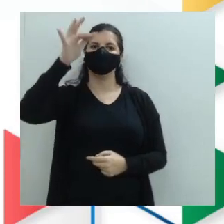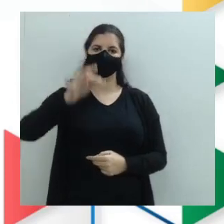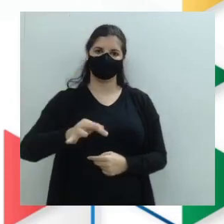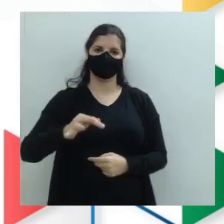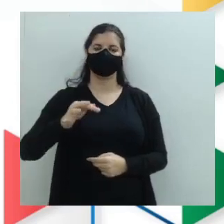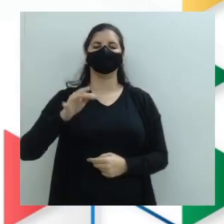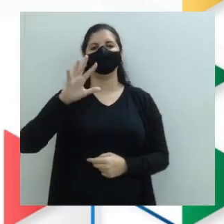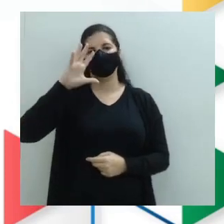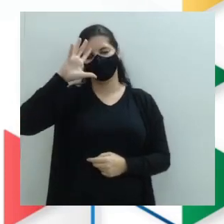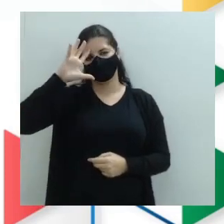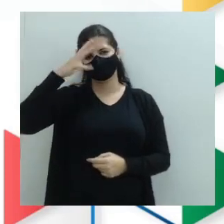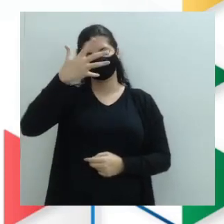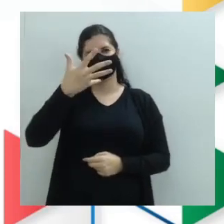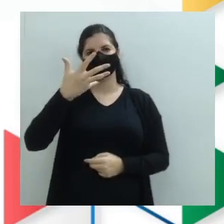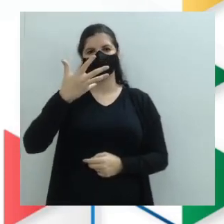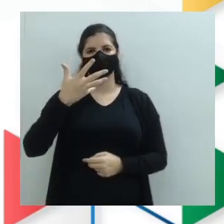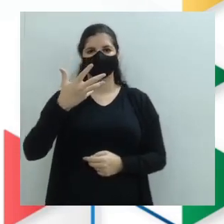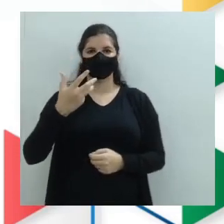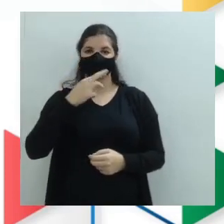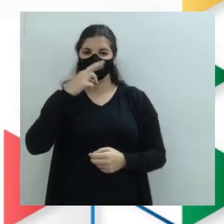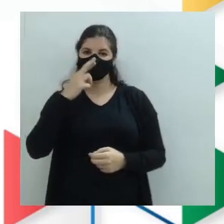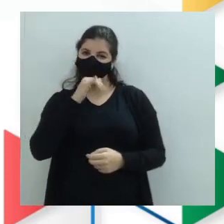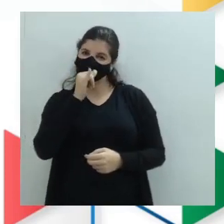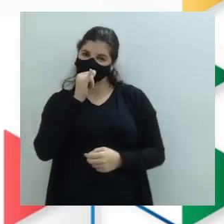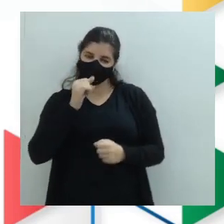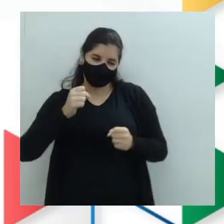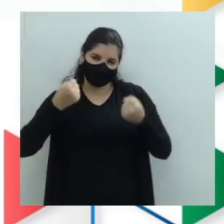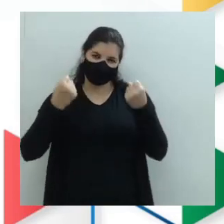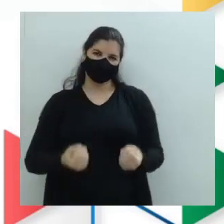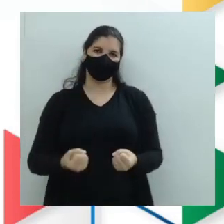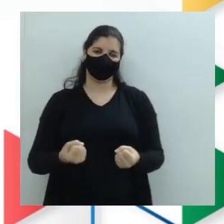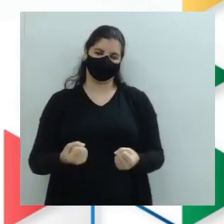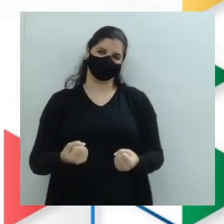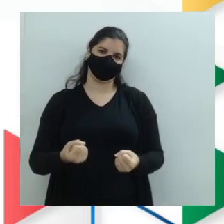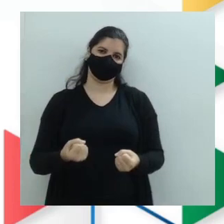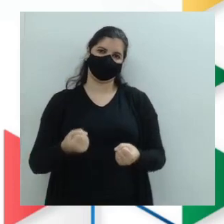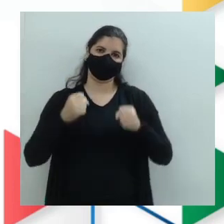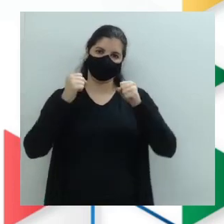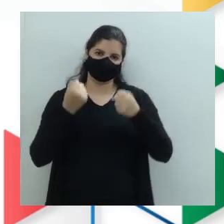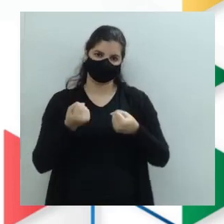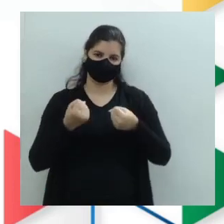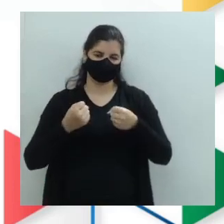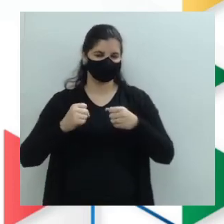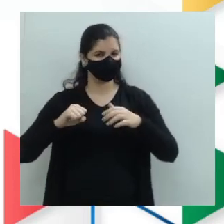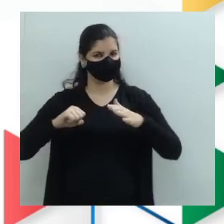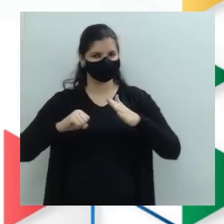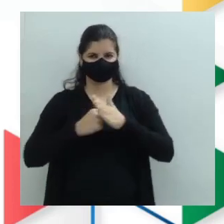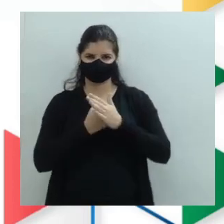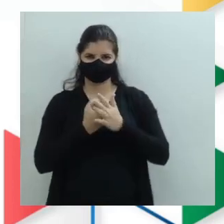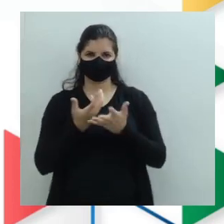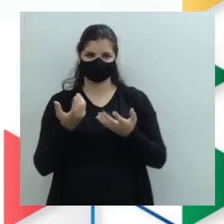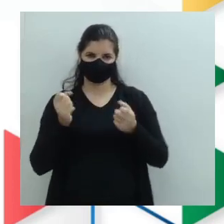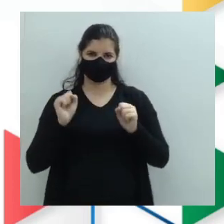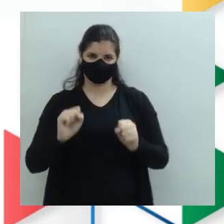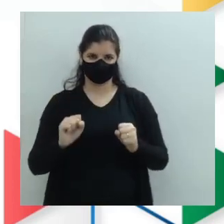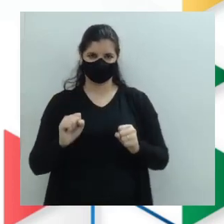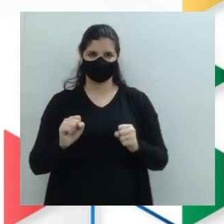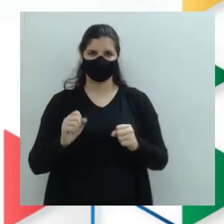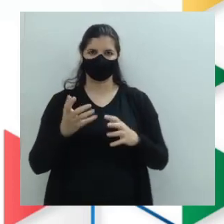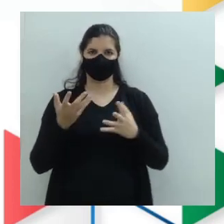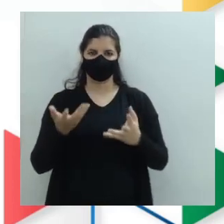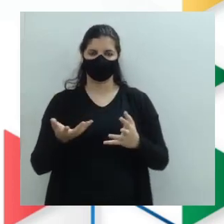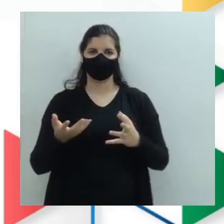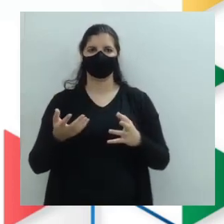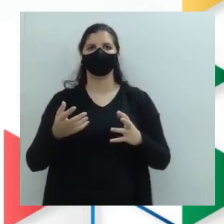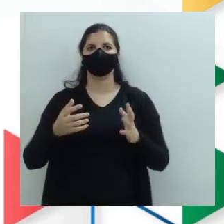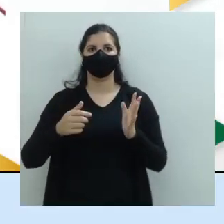pode ficar ali uma sobrecarga, ou seja, ele fique sobrecarregado. E aí, quando se fala